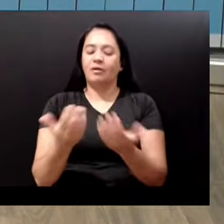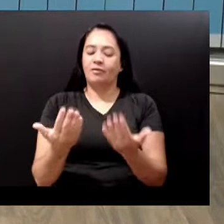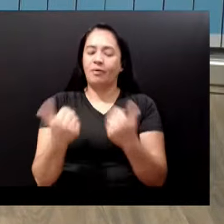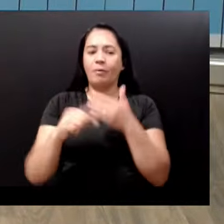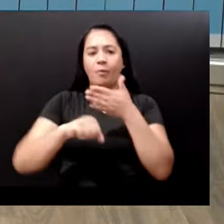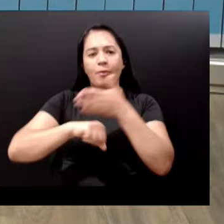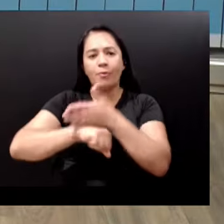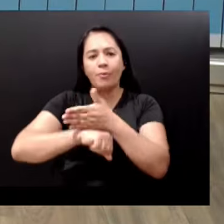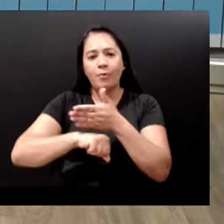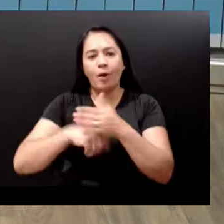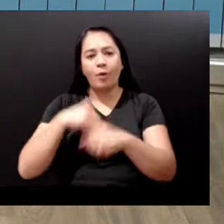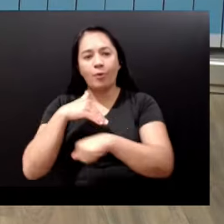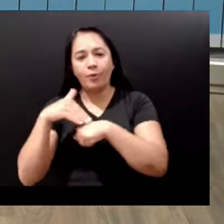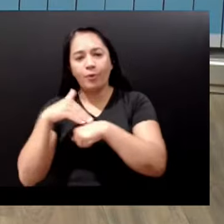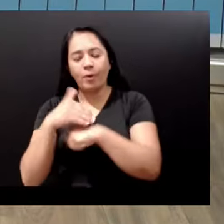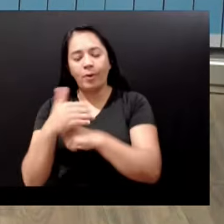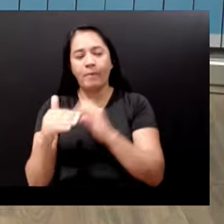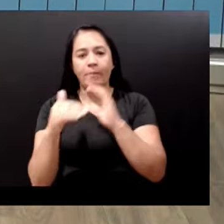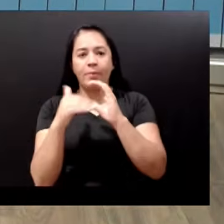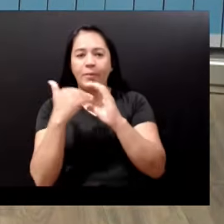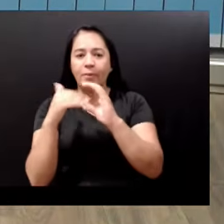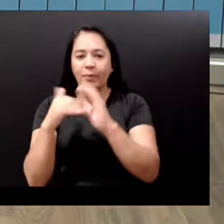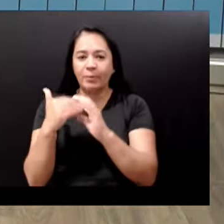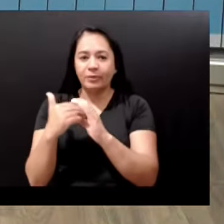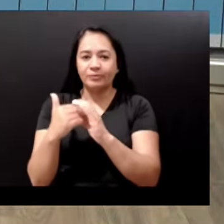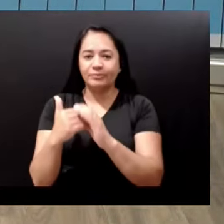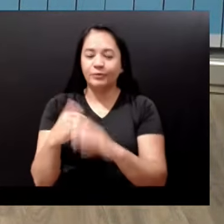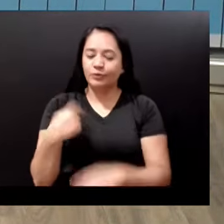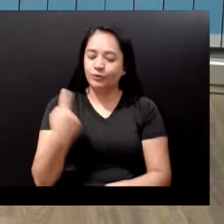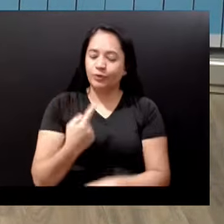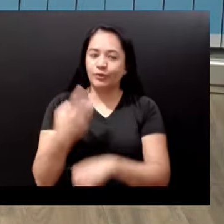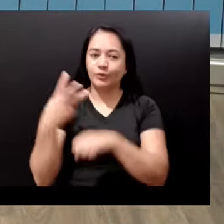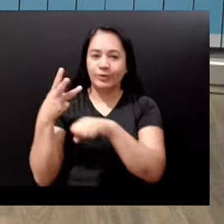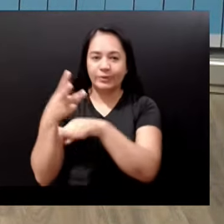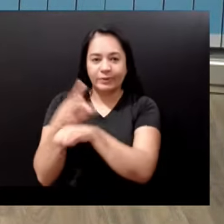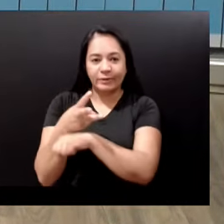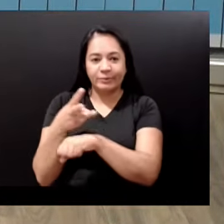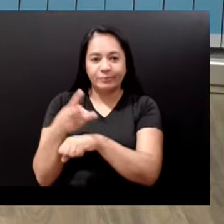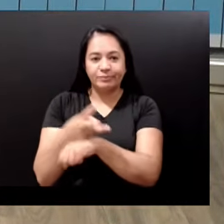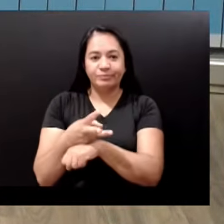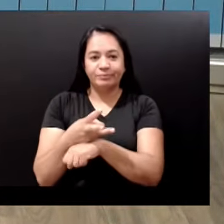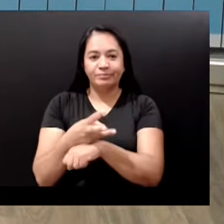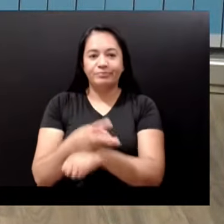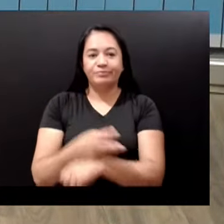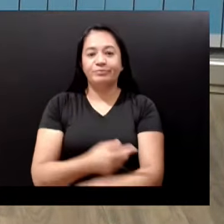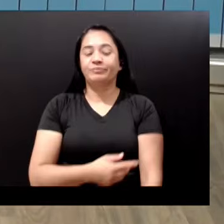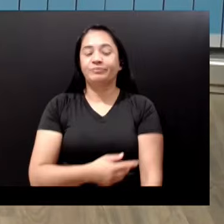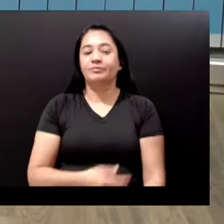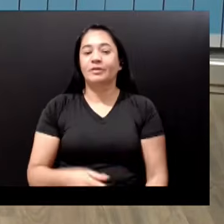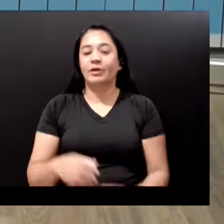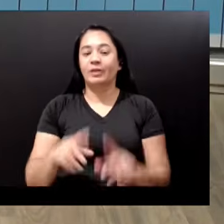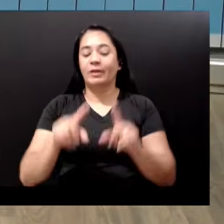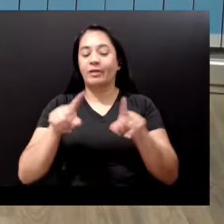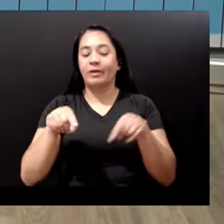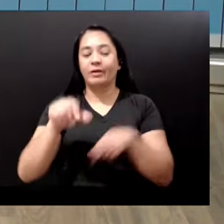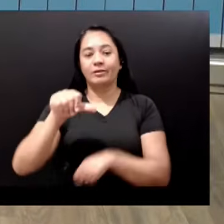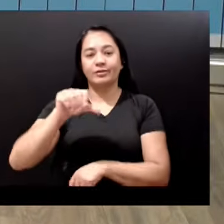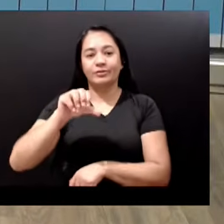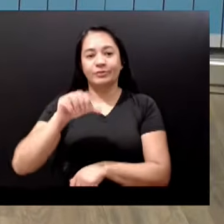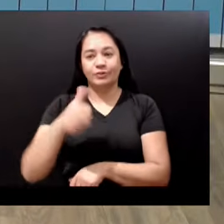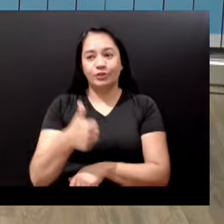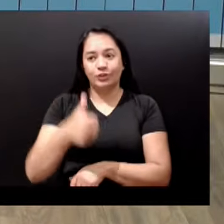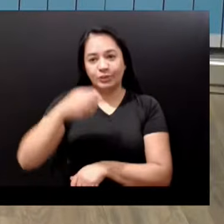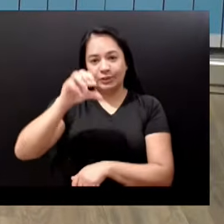conversar. Mande a sua mensagem para o número do nosso WhatsApp. 19 é o nosso DDD, para você que é de Campinas e